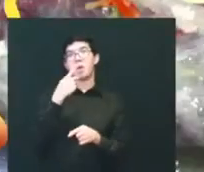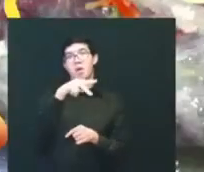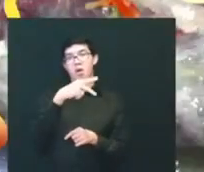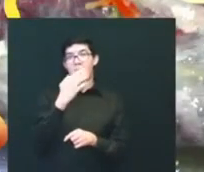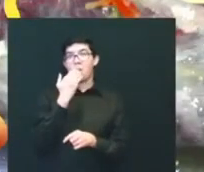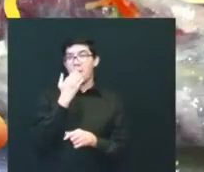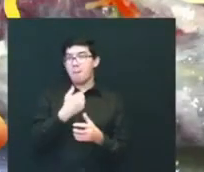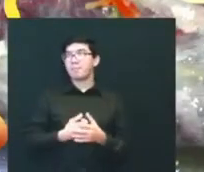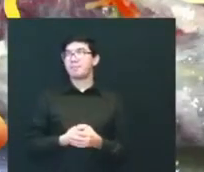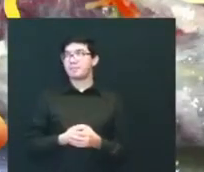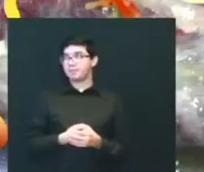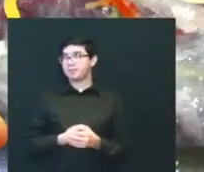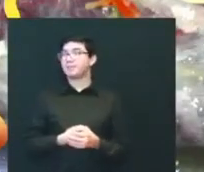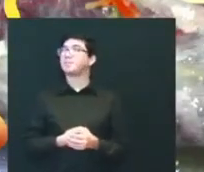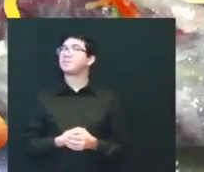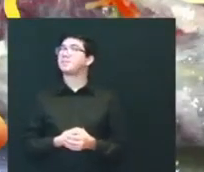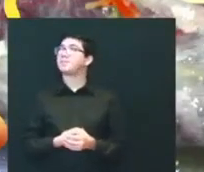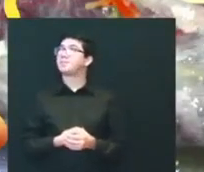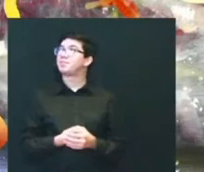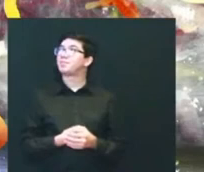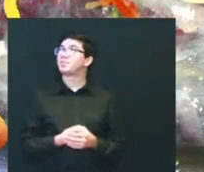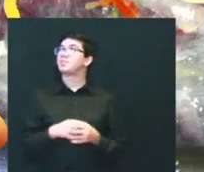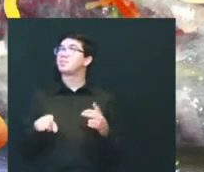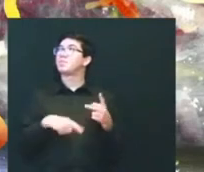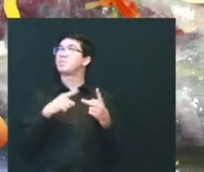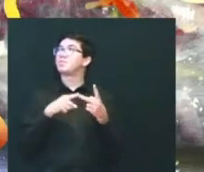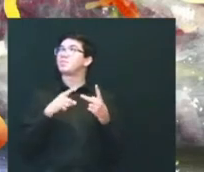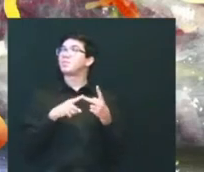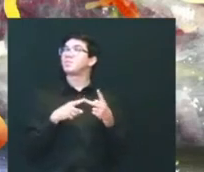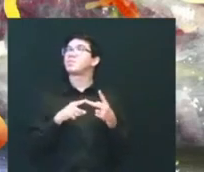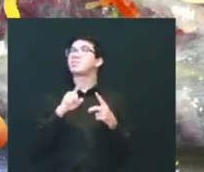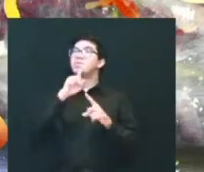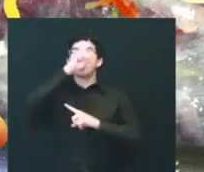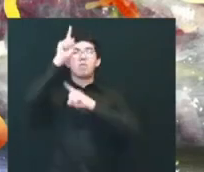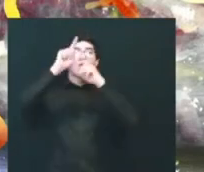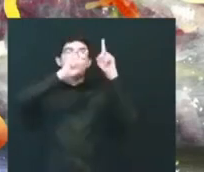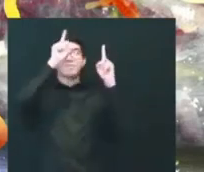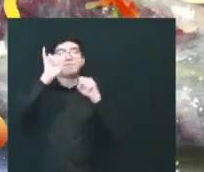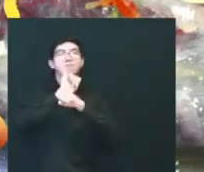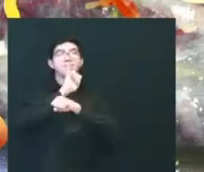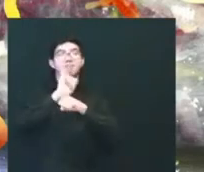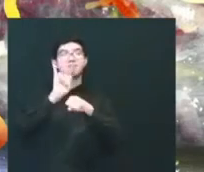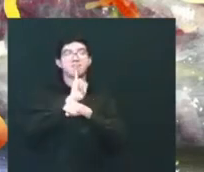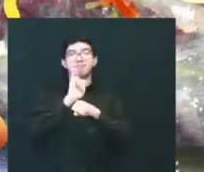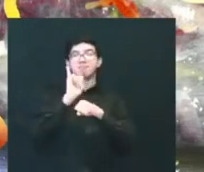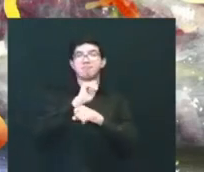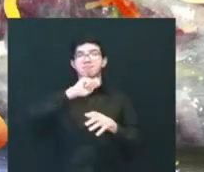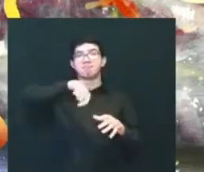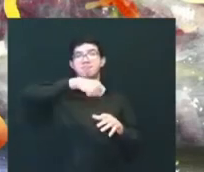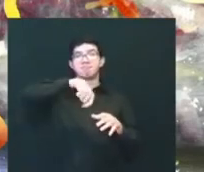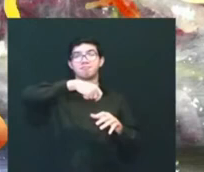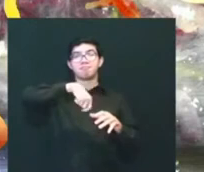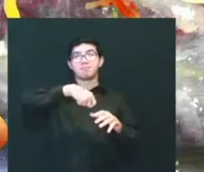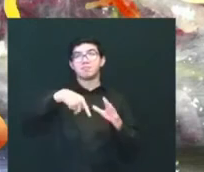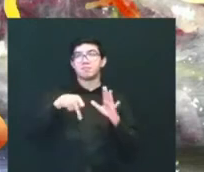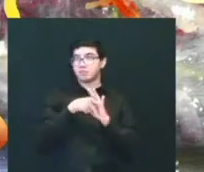paciente. A segunda parte é usar a criatividade, são receitas práticas. Essa segunda estratégia